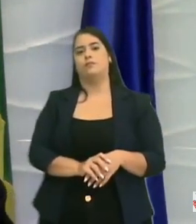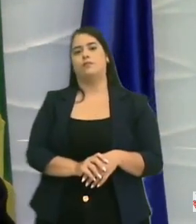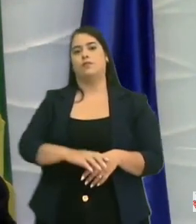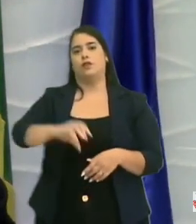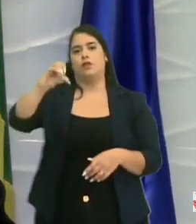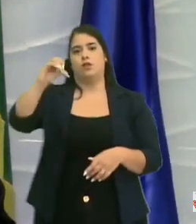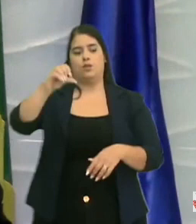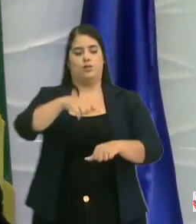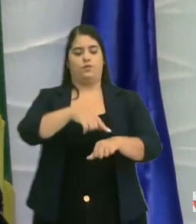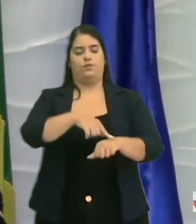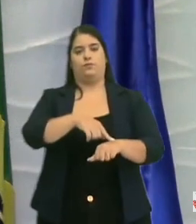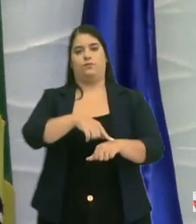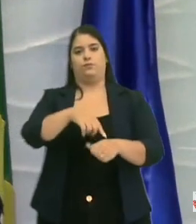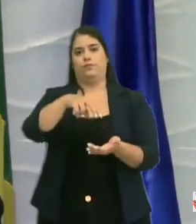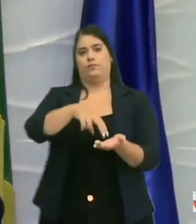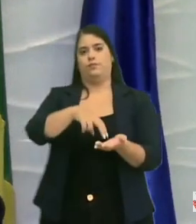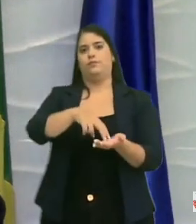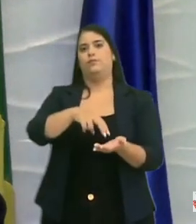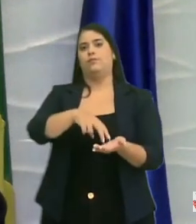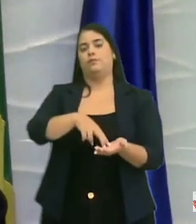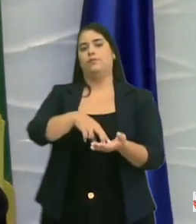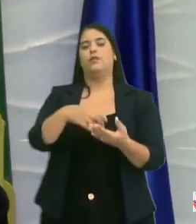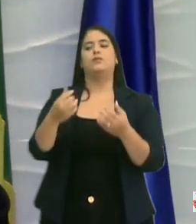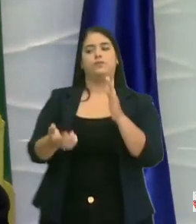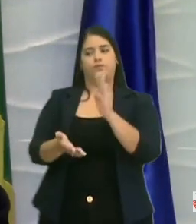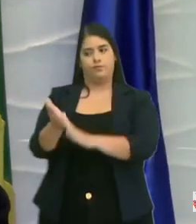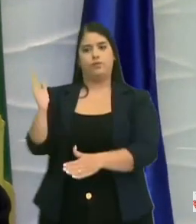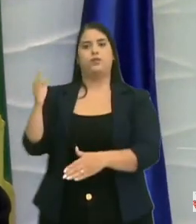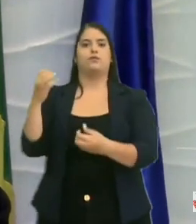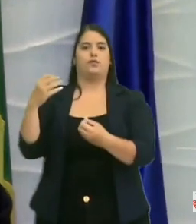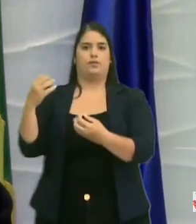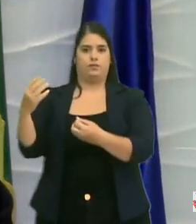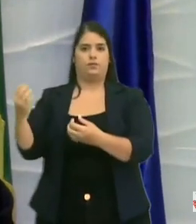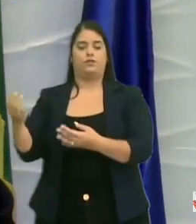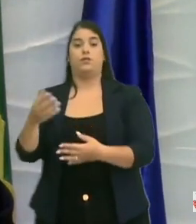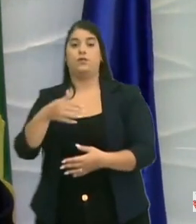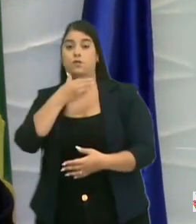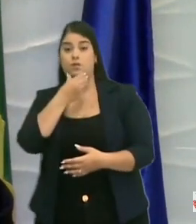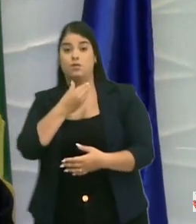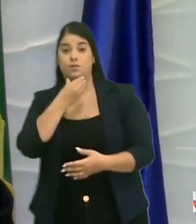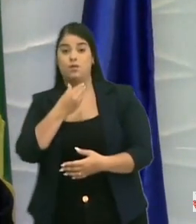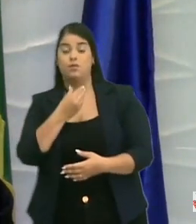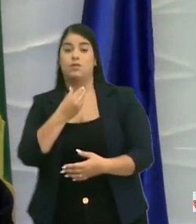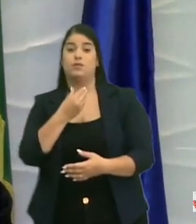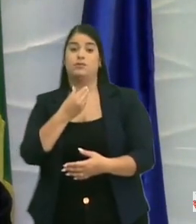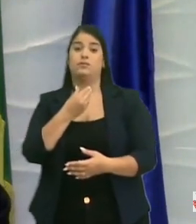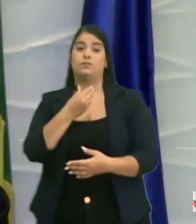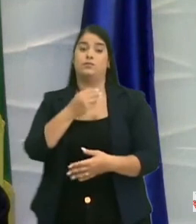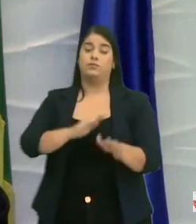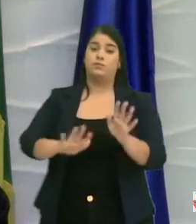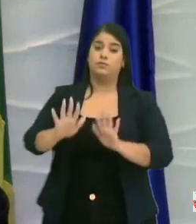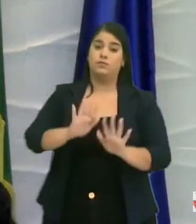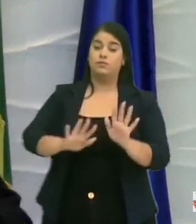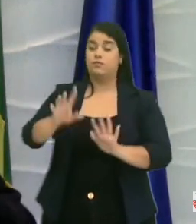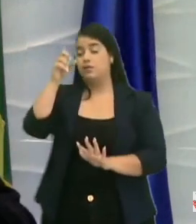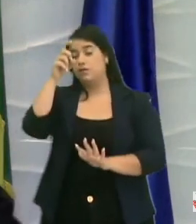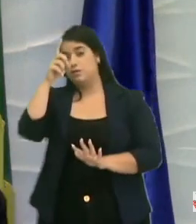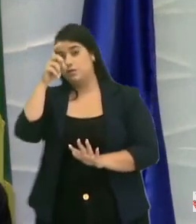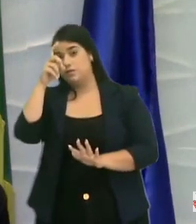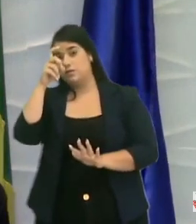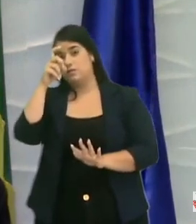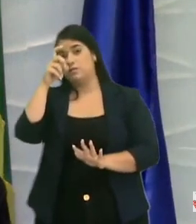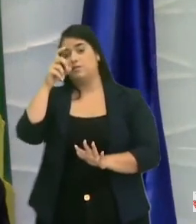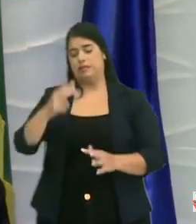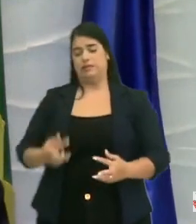9 da manhã, eu estava no Santa Águeda, com um rapaz em tratamento contra o câncer. Esse rapaz ainda está